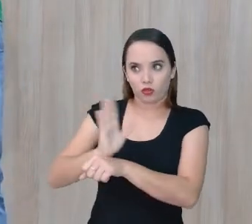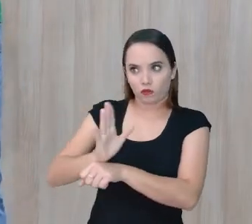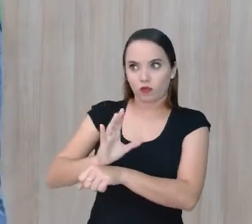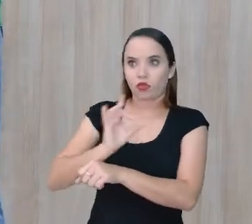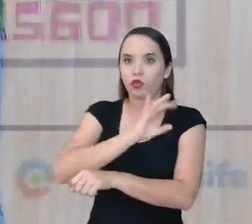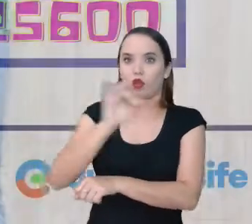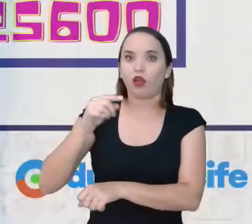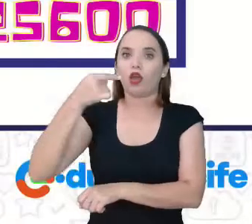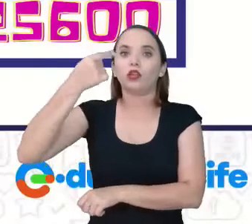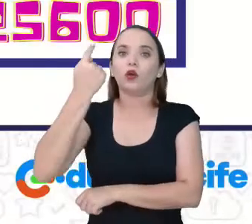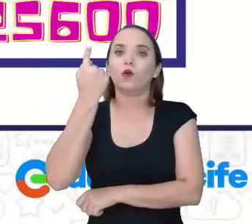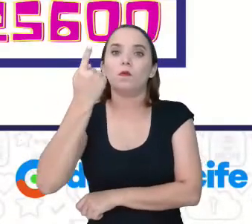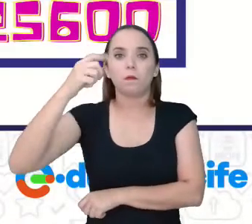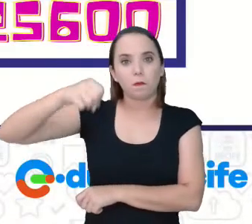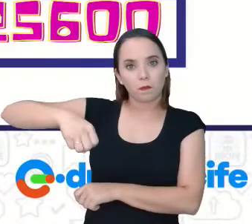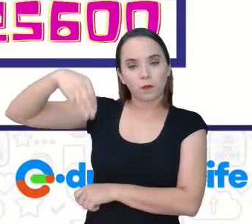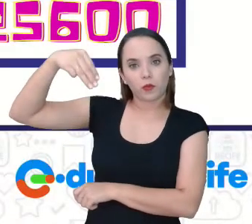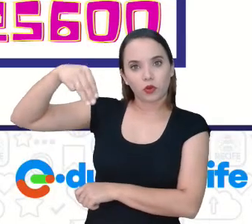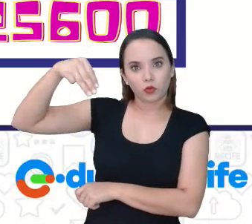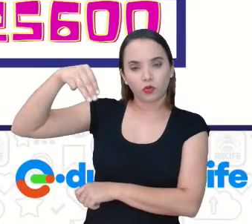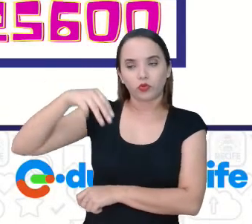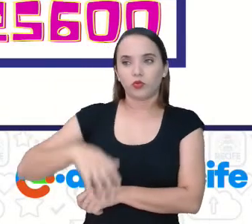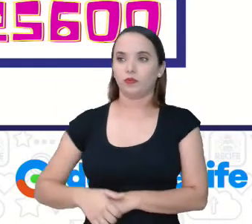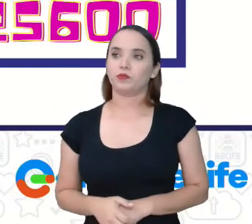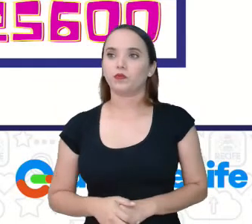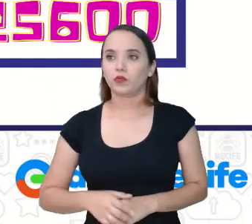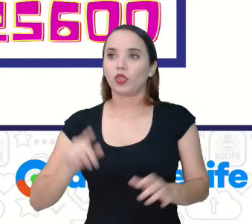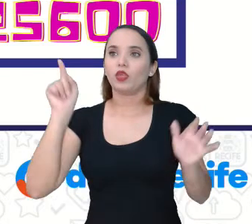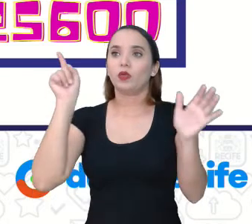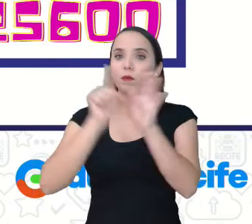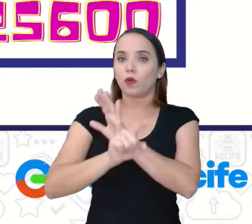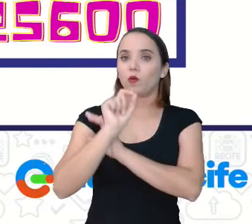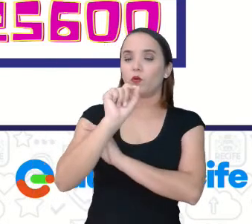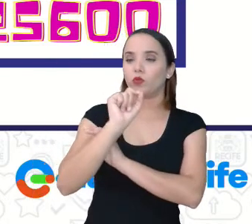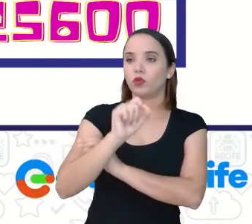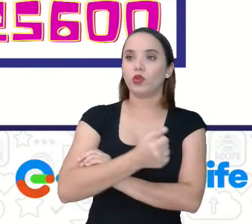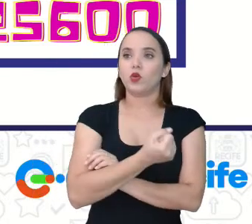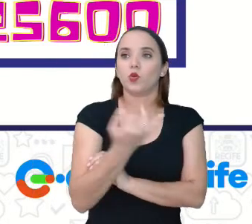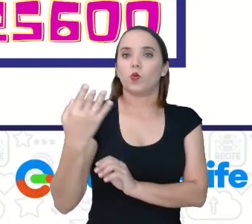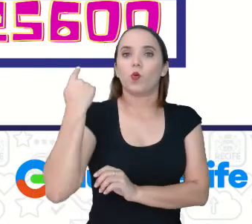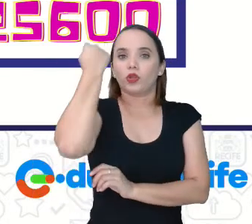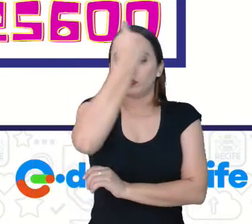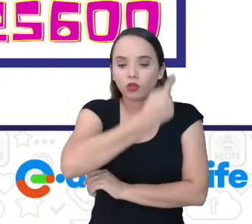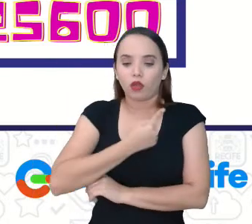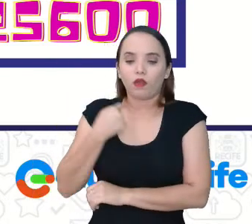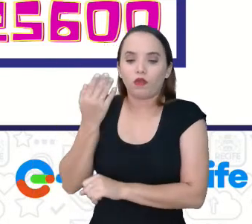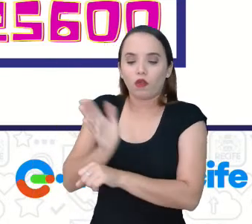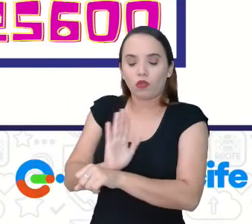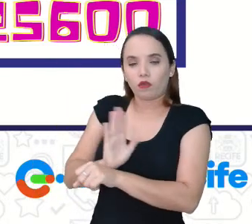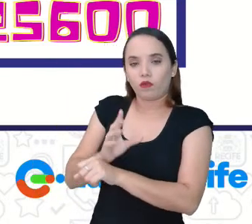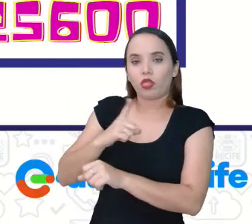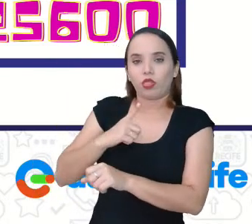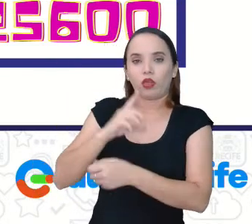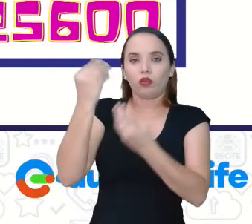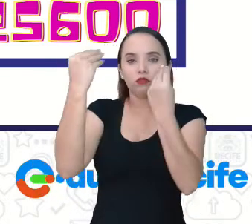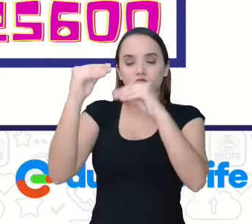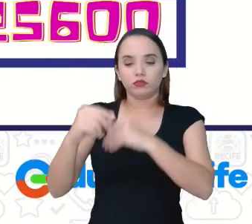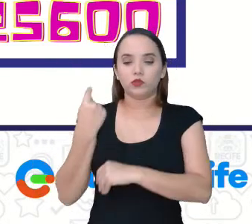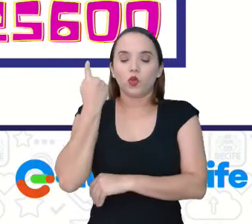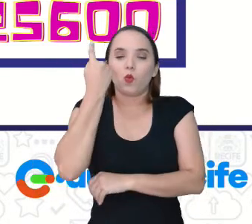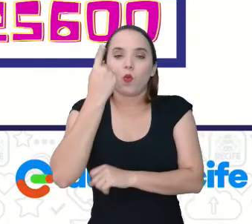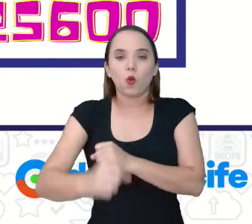é, quantas horas de vídeo são postadas por ano, certo? Então, o primeiro passo aí é a